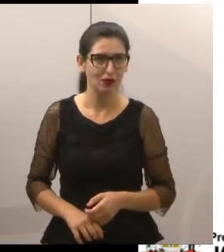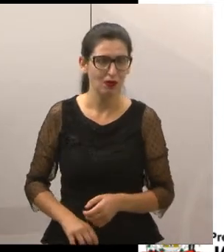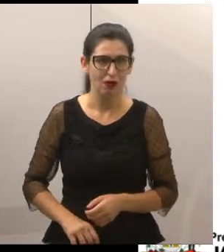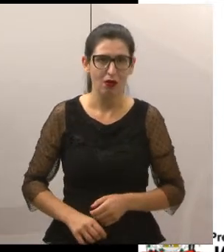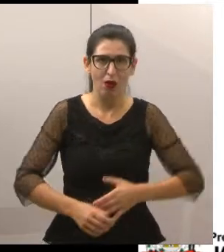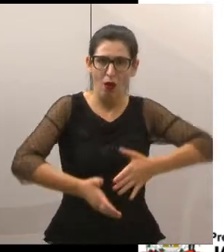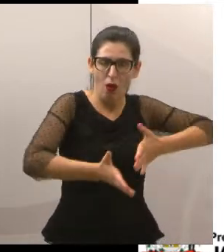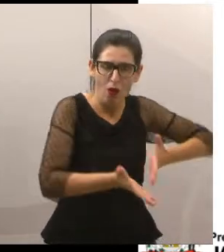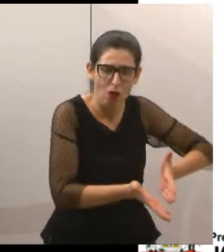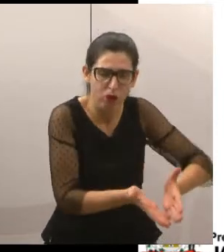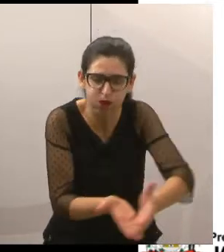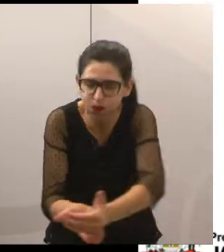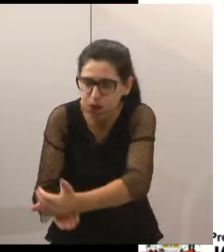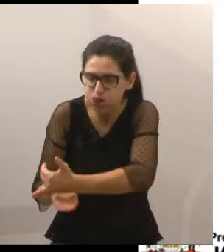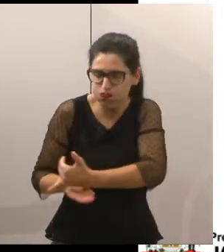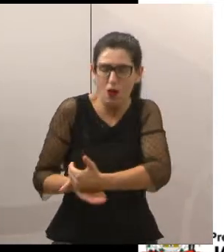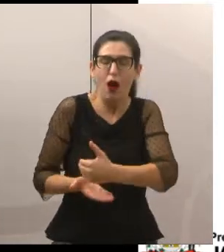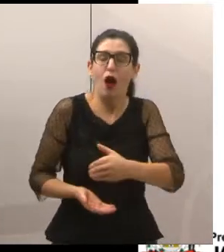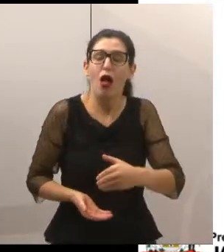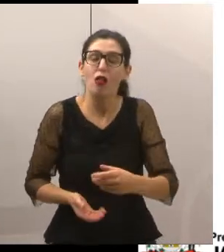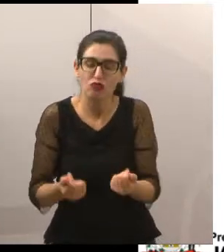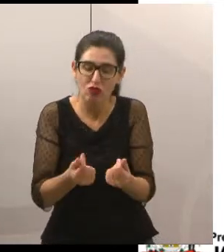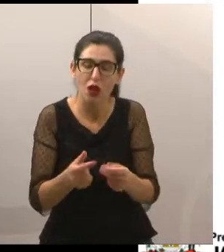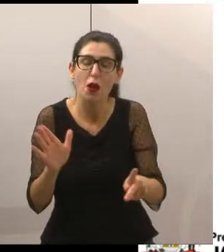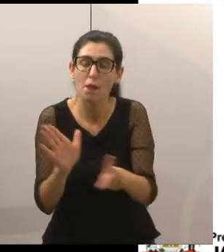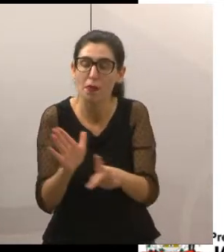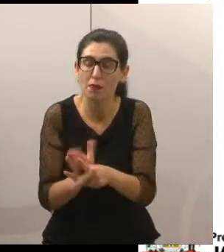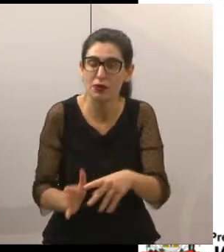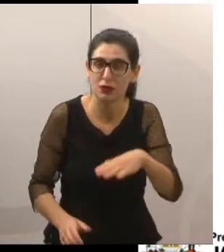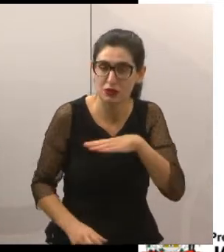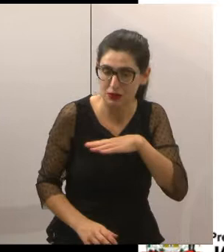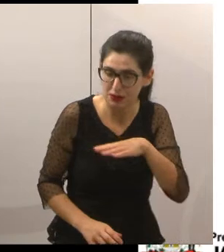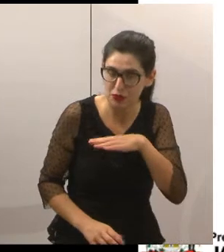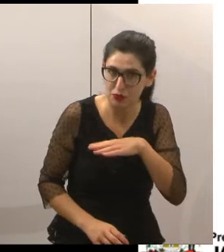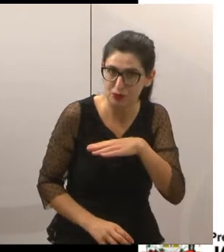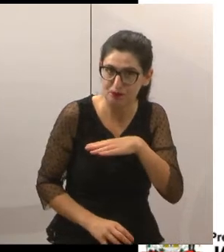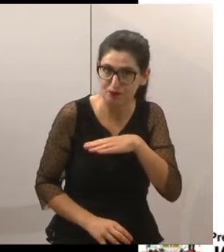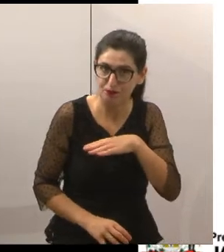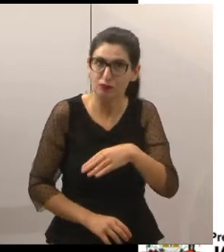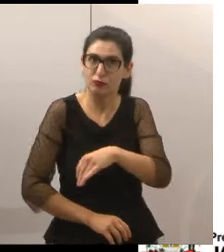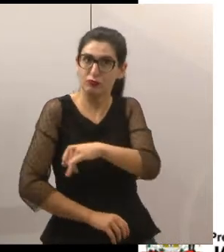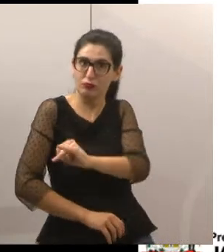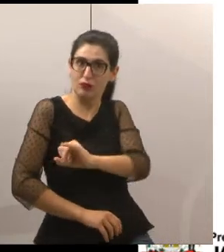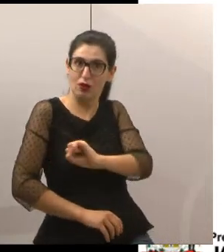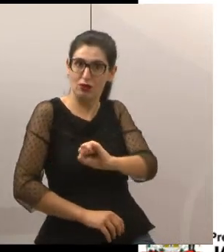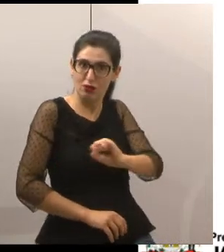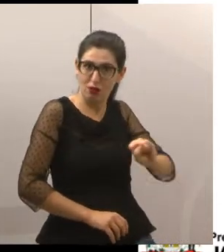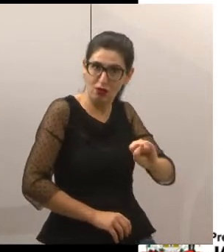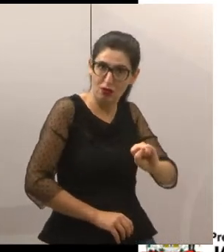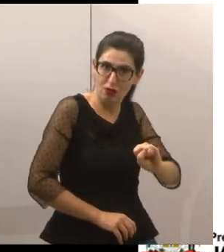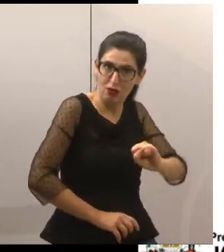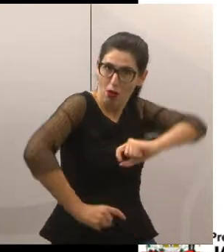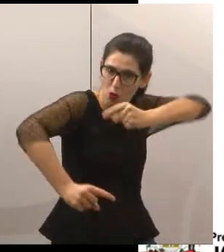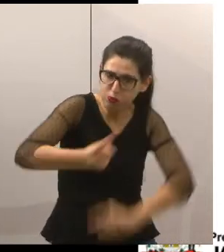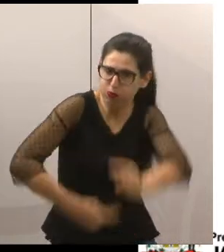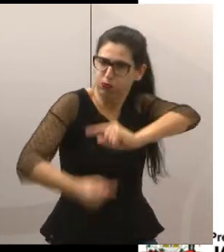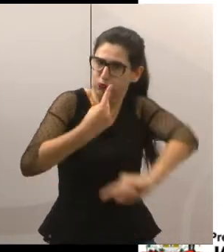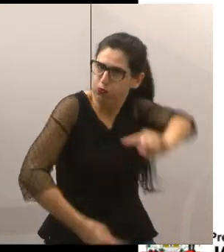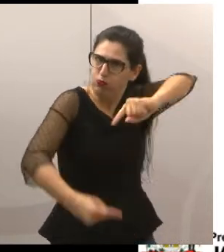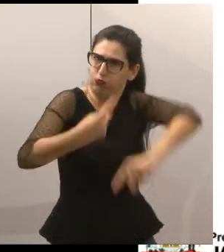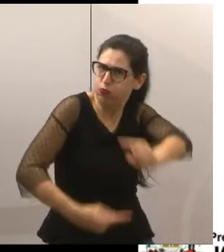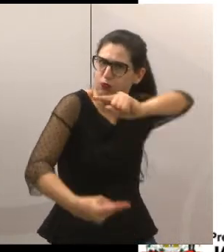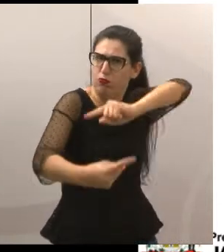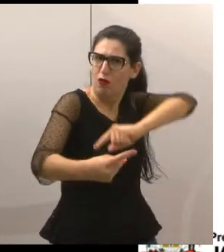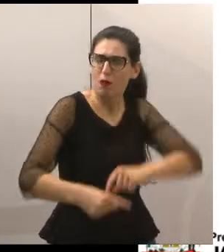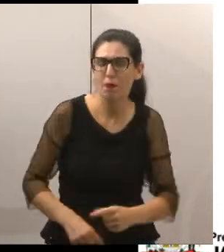de tesouro, destaque maior é para ISS, né, com uma recuperação um pouco melhor da economia, a gente chega aí à casa